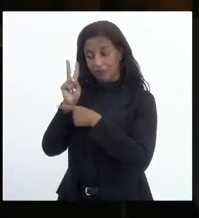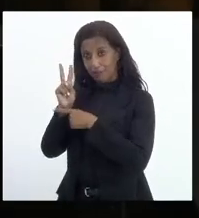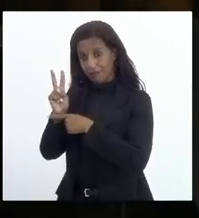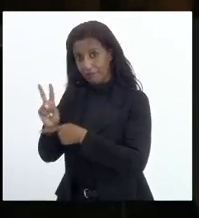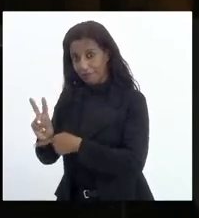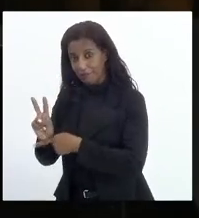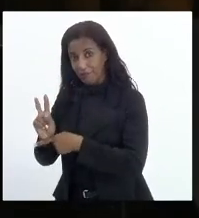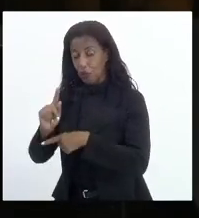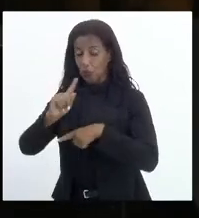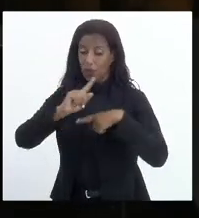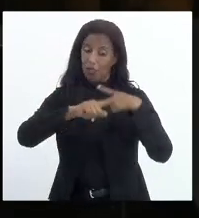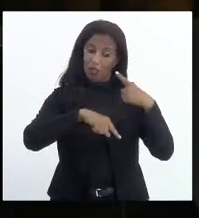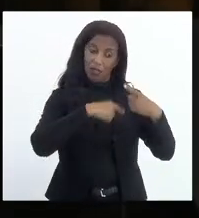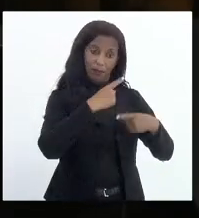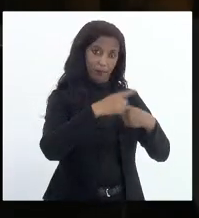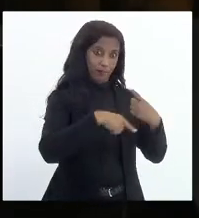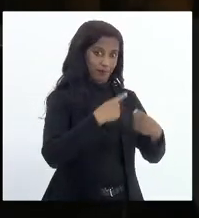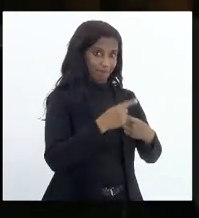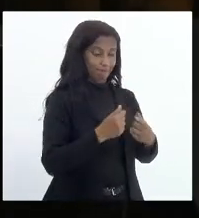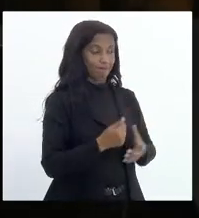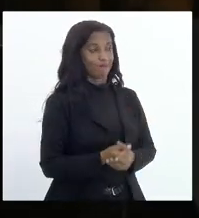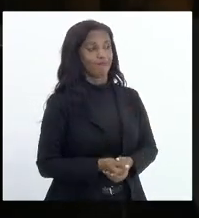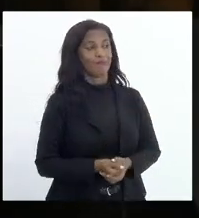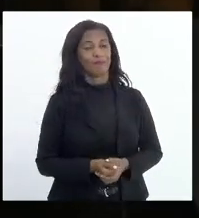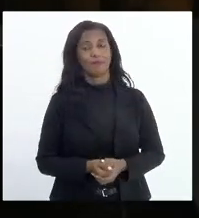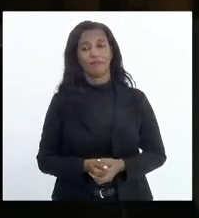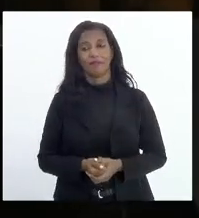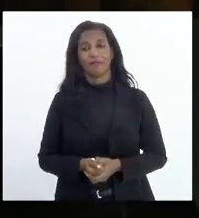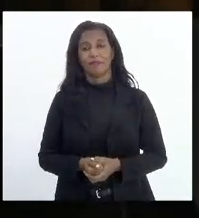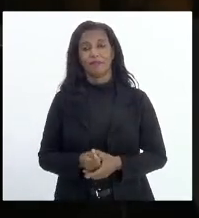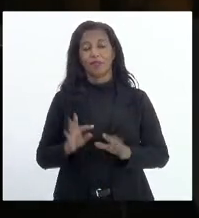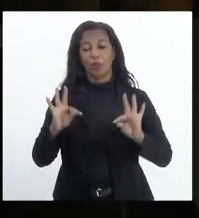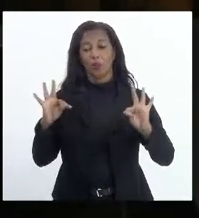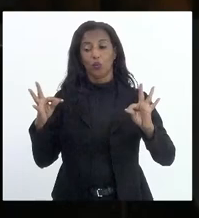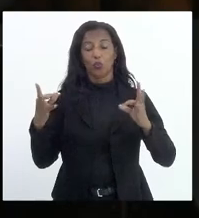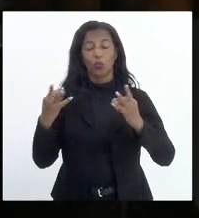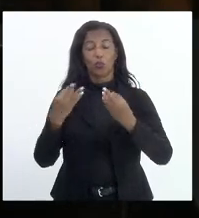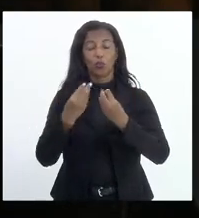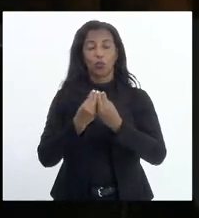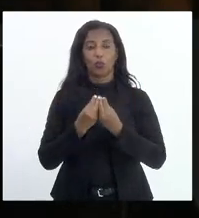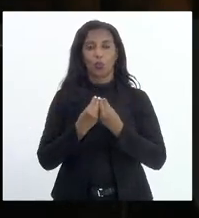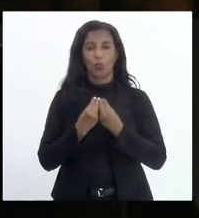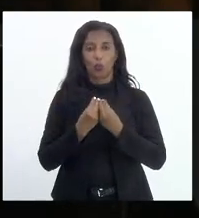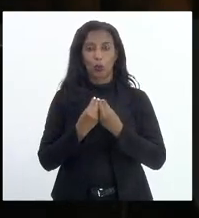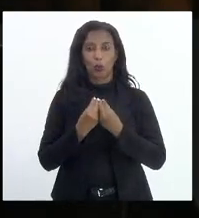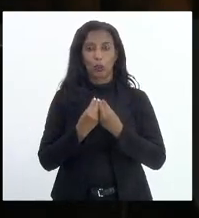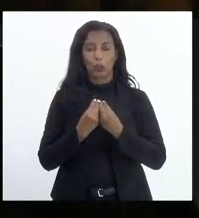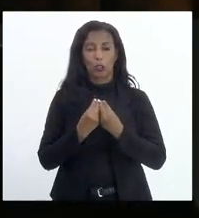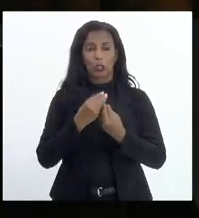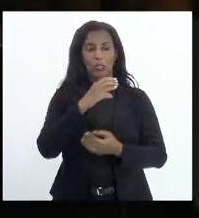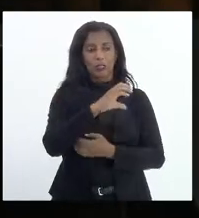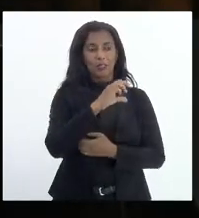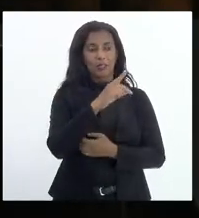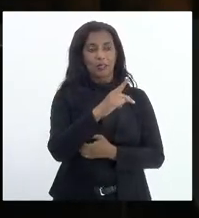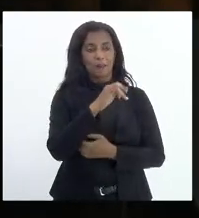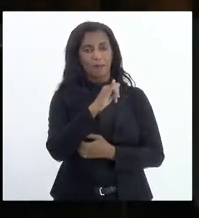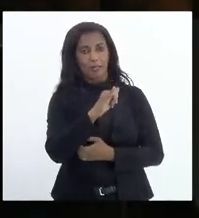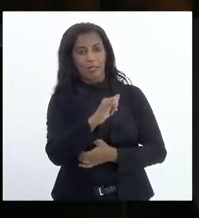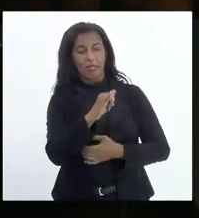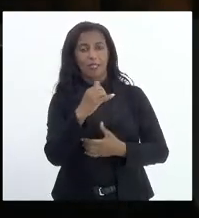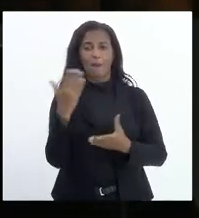do que depois estávamos todos instalando CPI